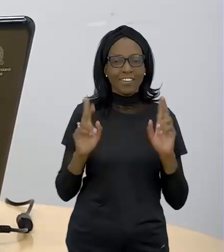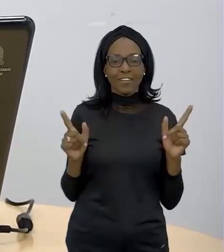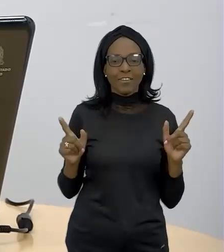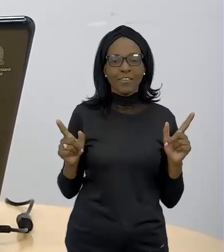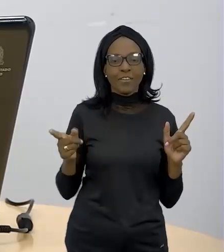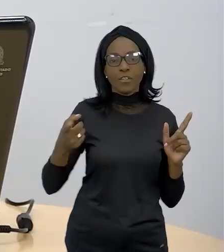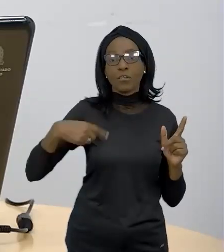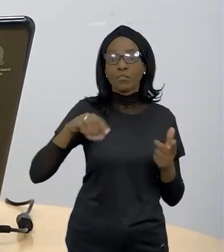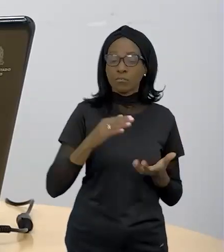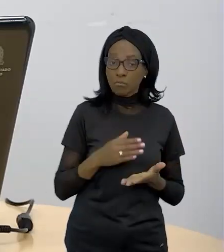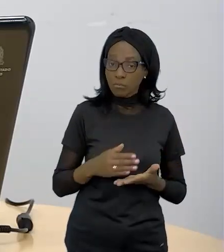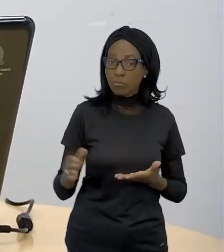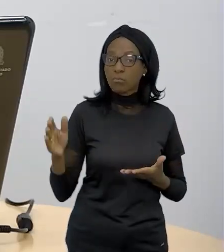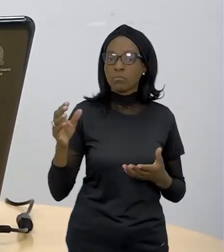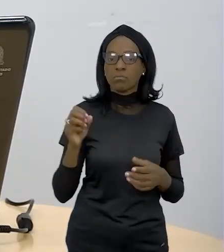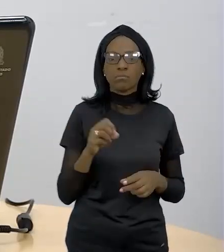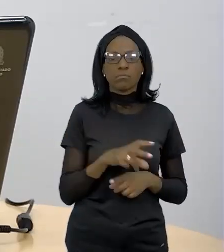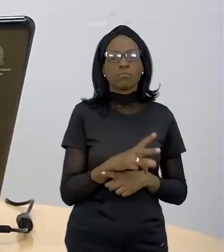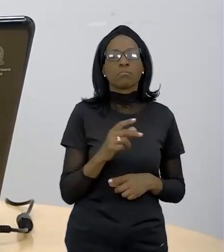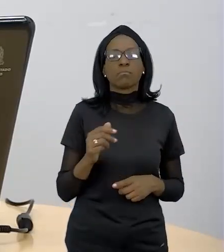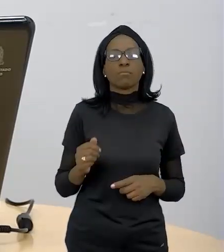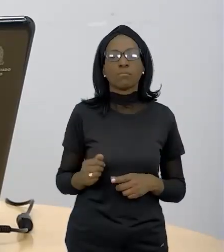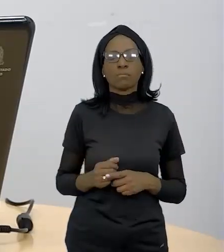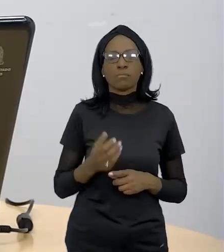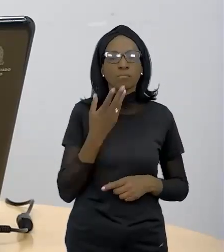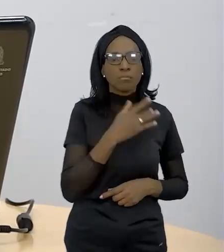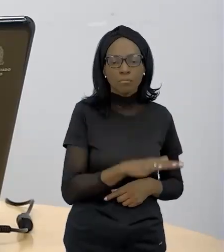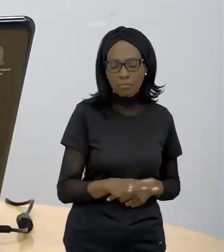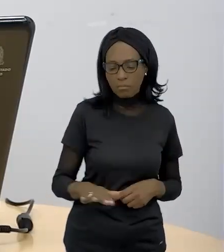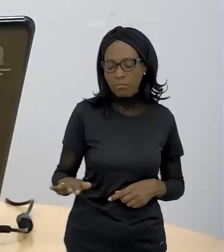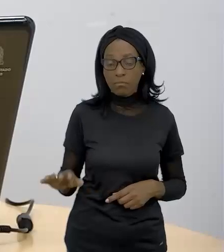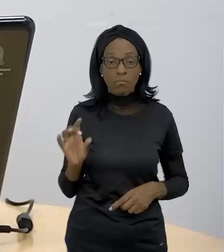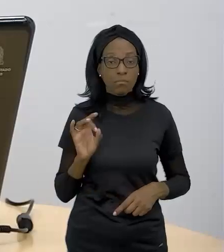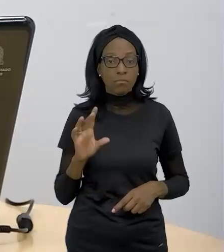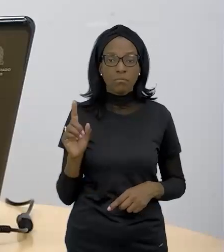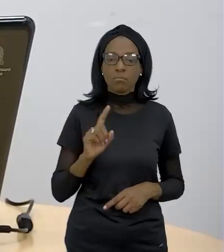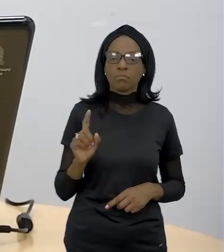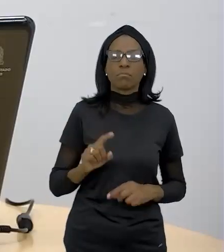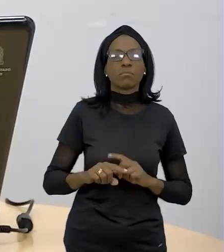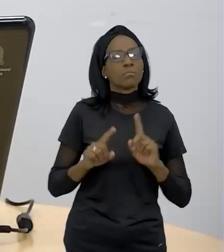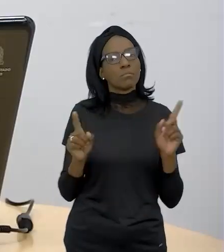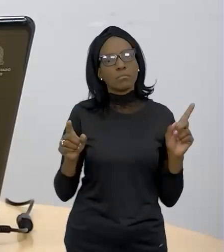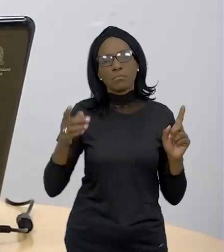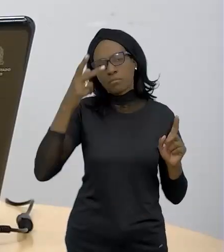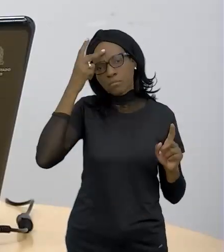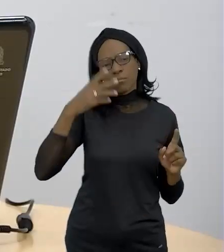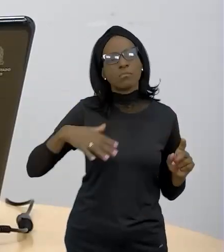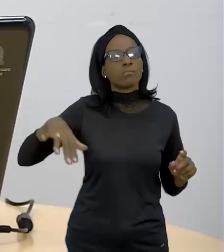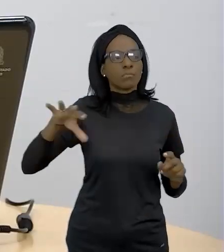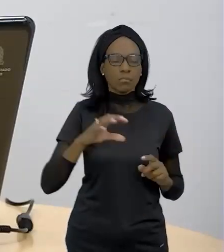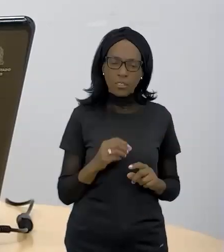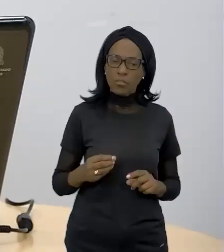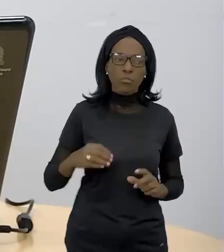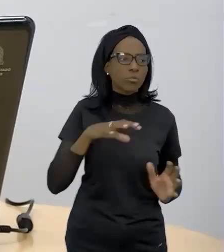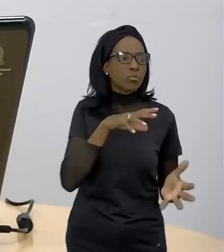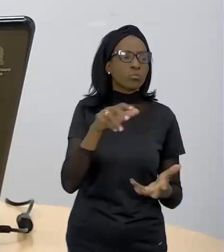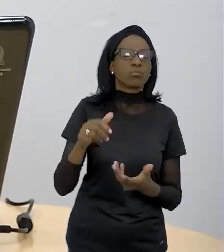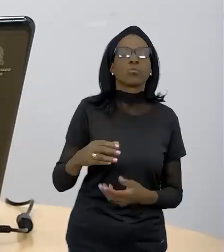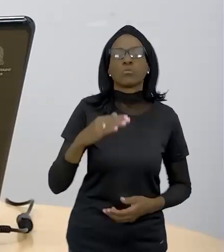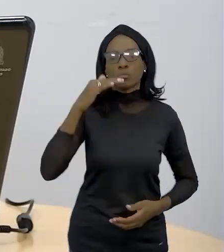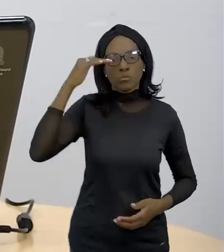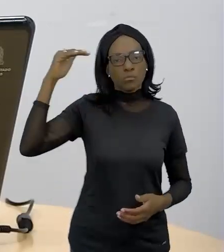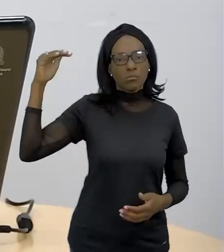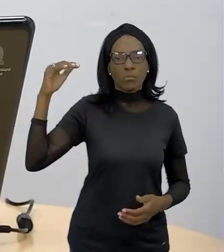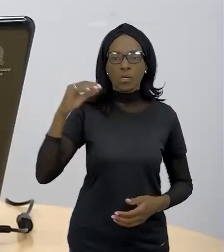gente tem que começar a inserir as crianças, não só as crianças, como pessoas que já estão no mundo dos